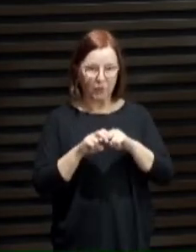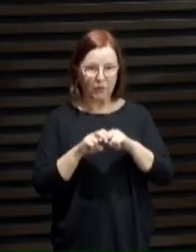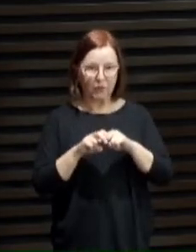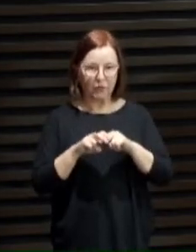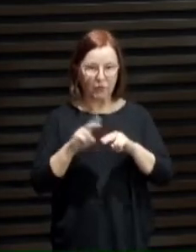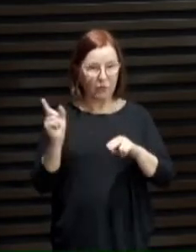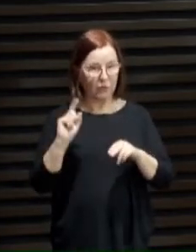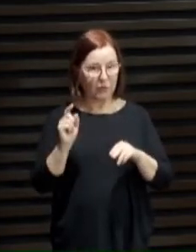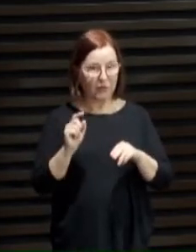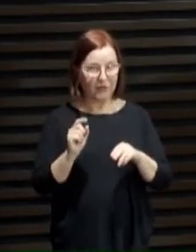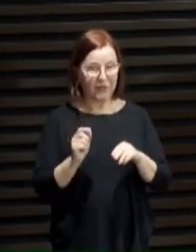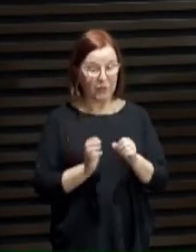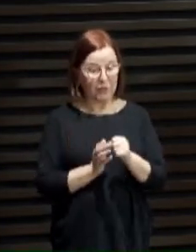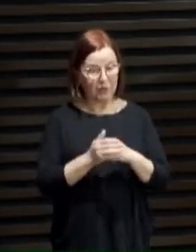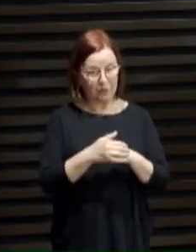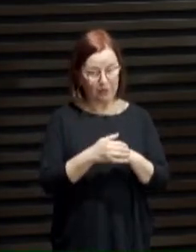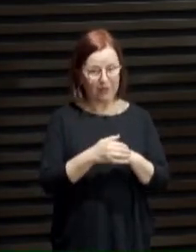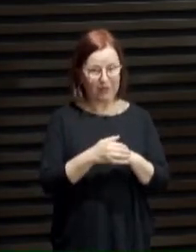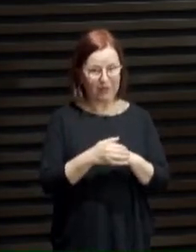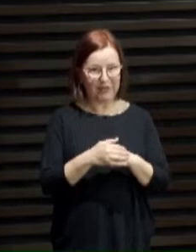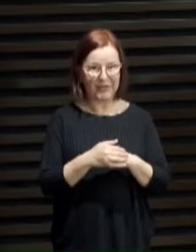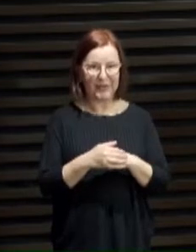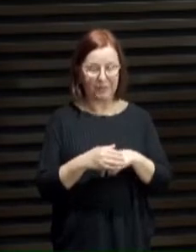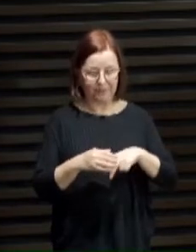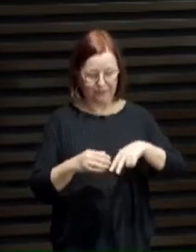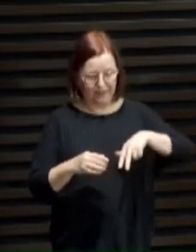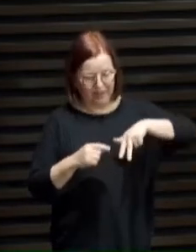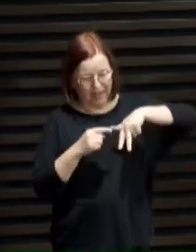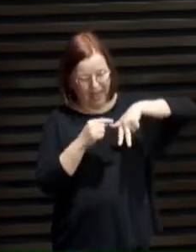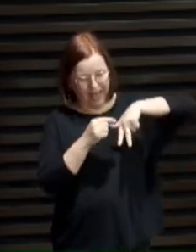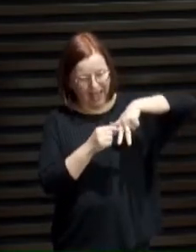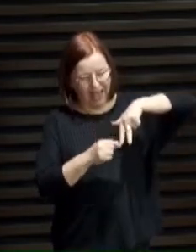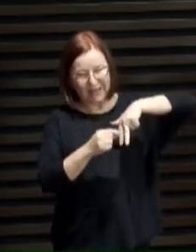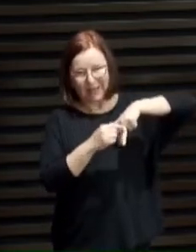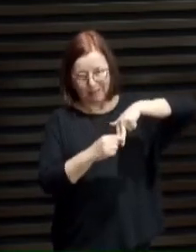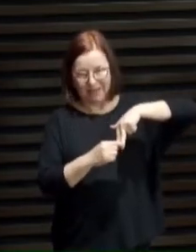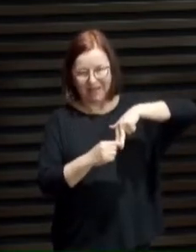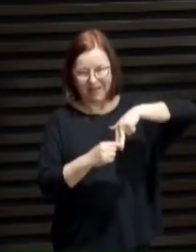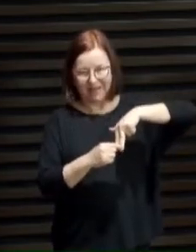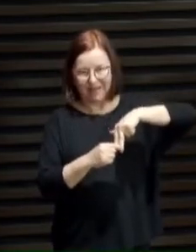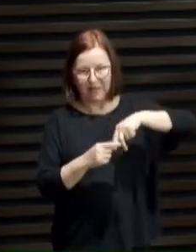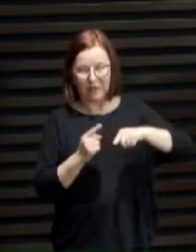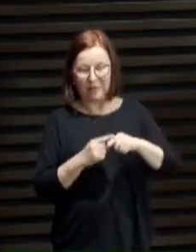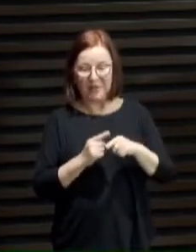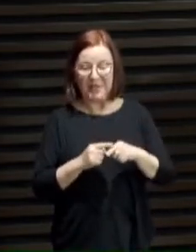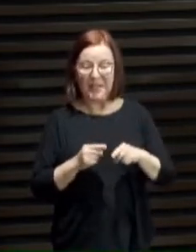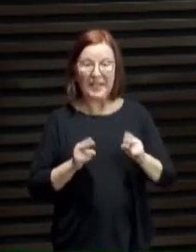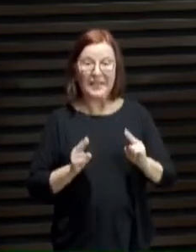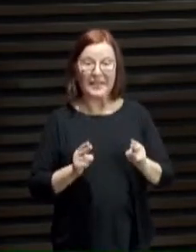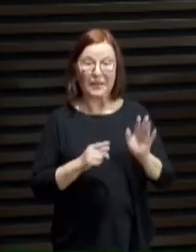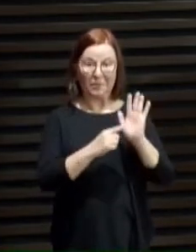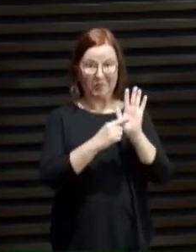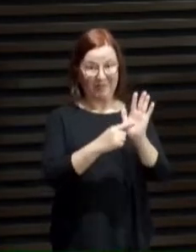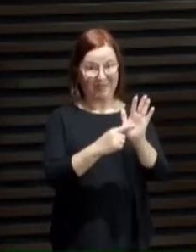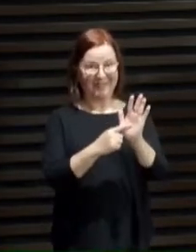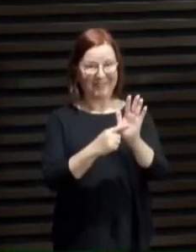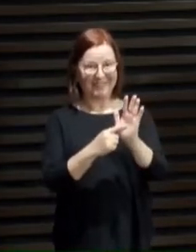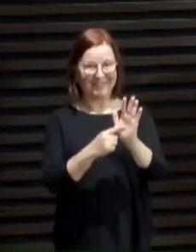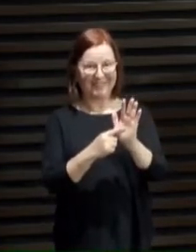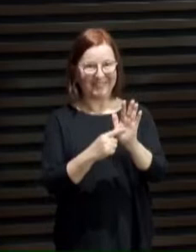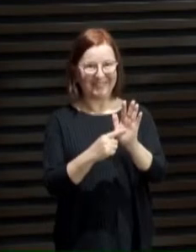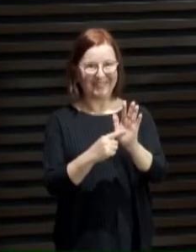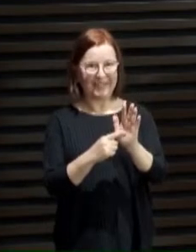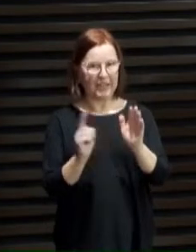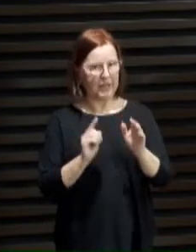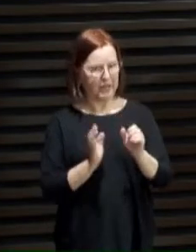de Mefibosete, porque as pernas ficam sempre para o lado de fora, elas ficam visíveis, elas não